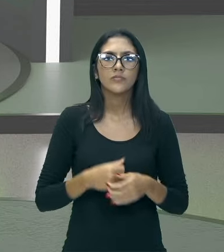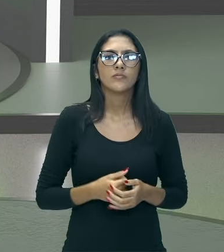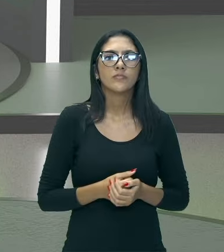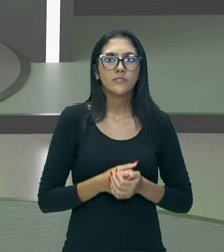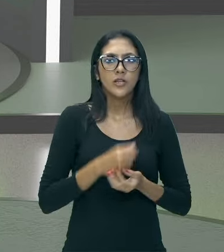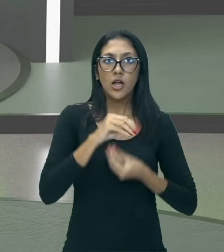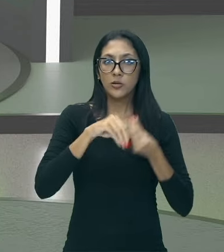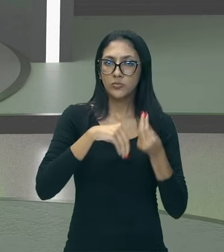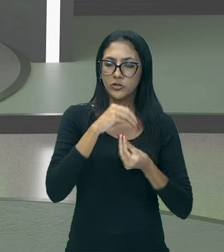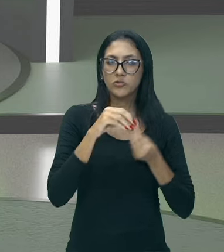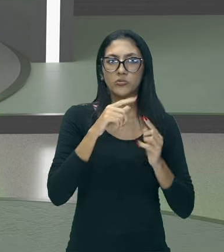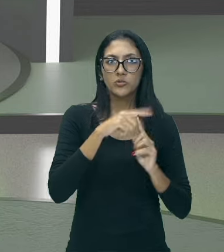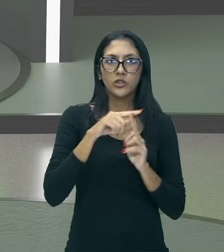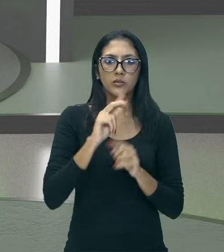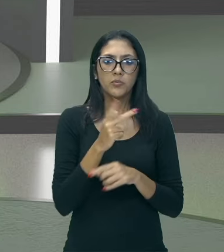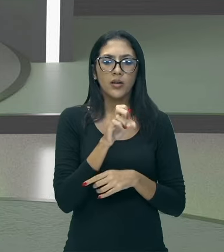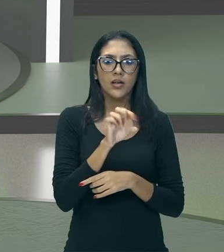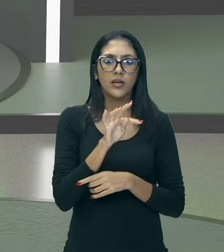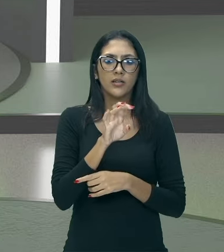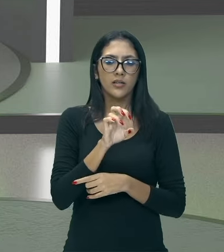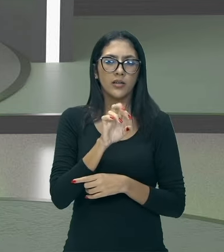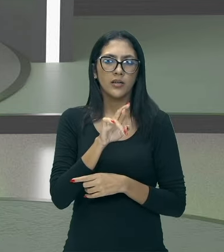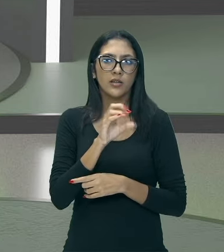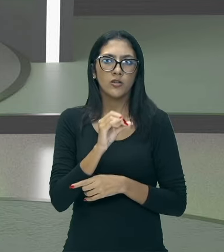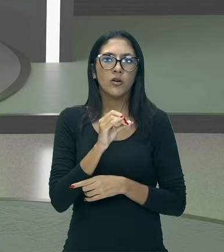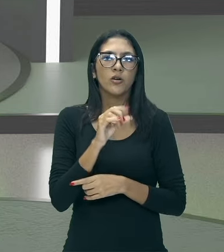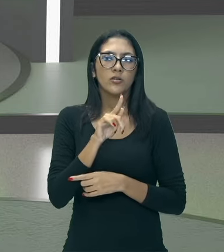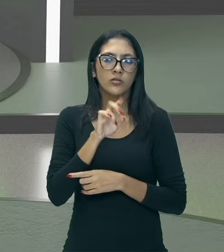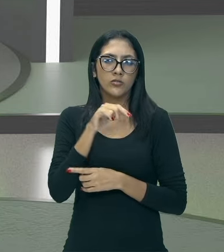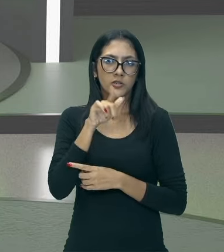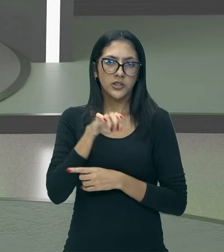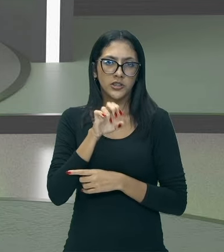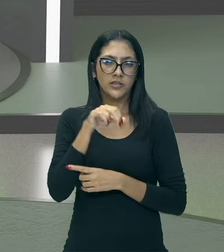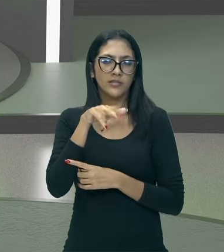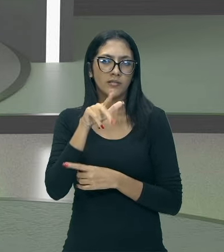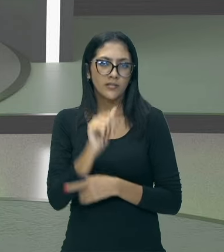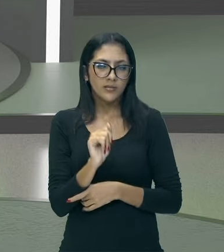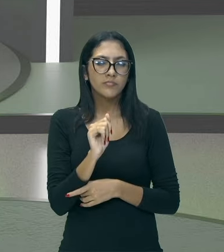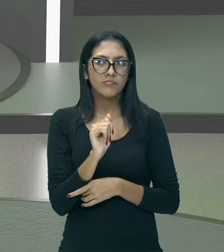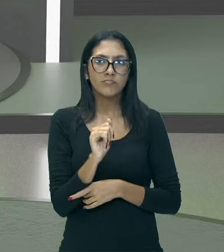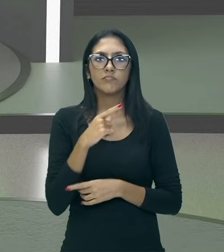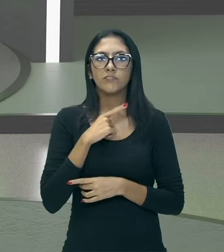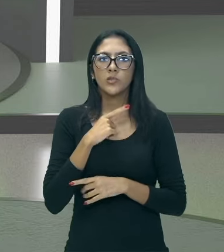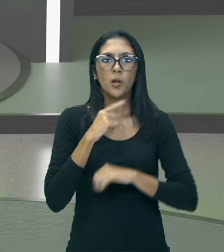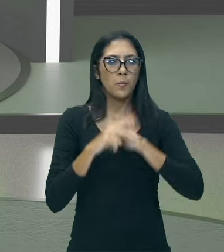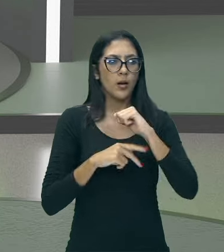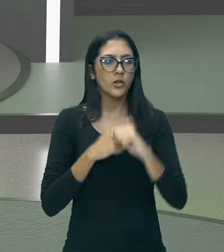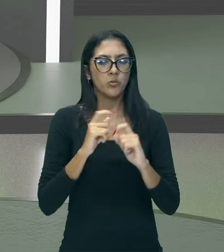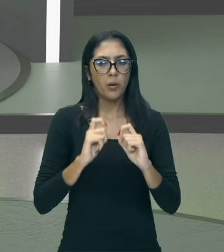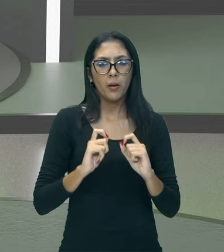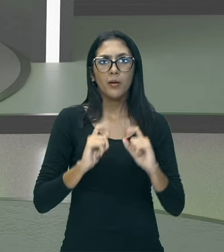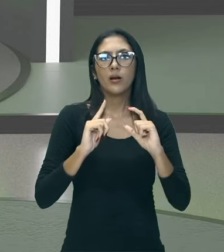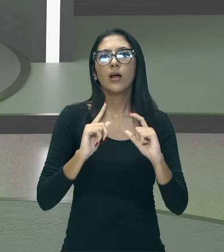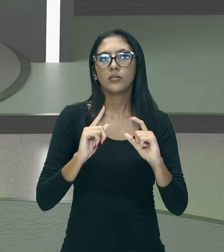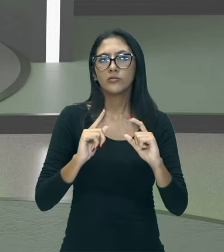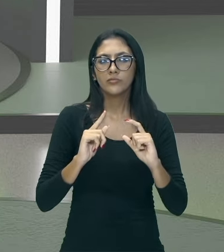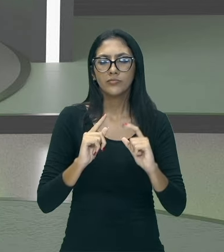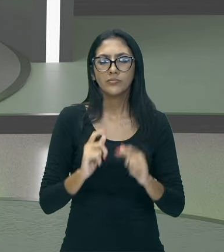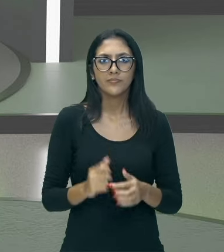mistura heterogênea, contendo partículas sólidas suficientemente grandes para a